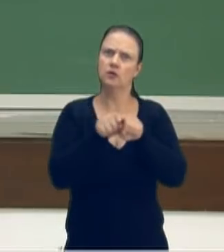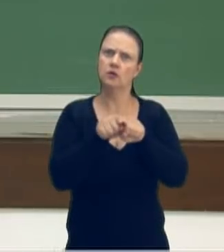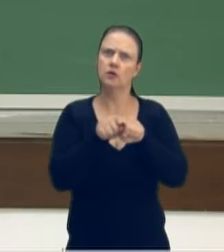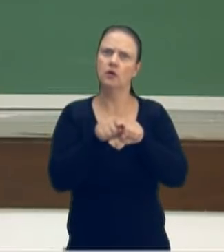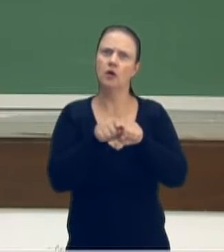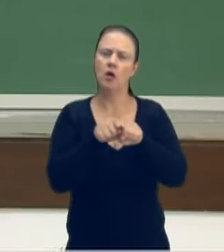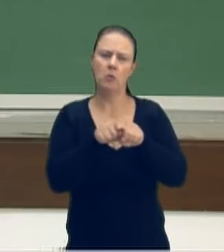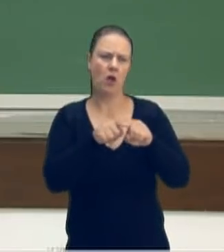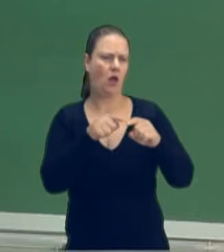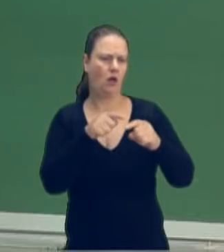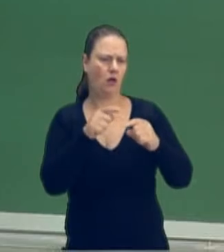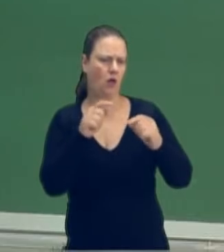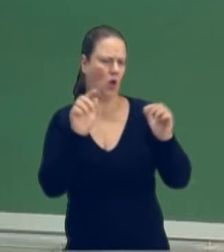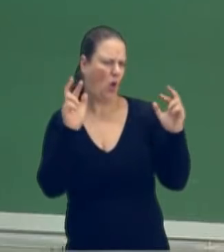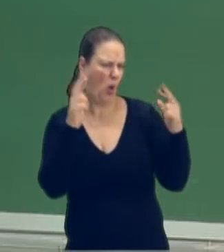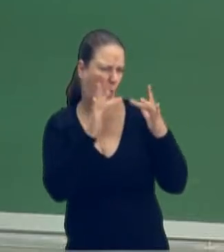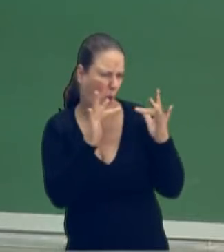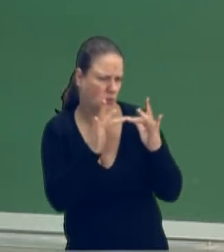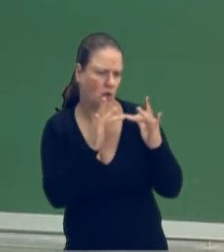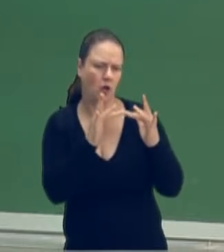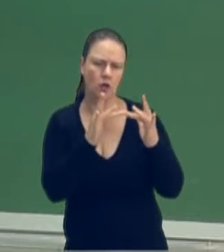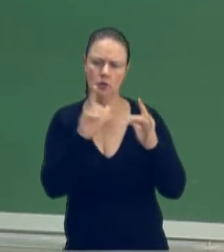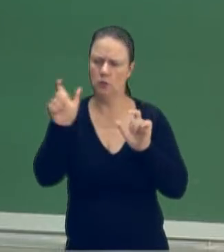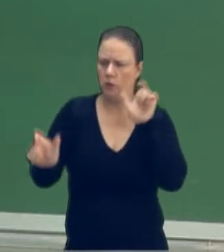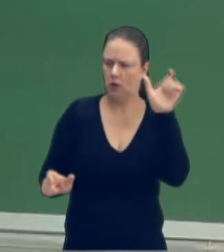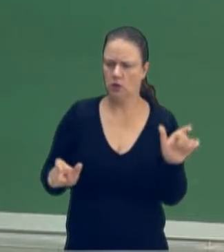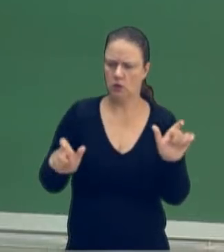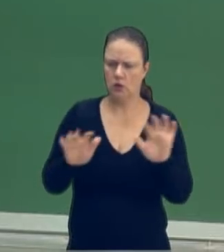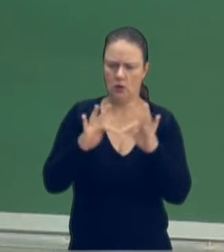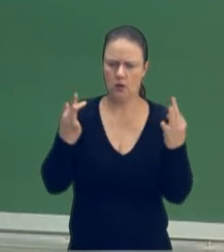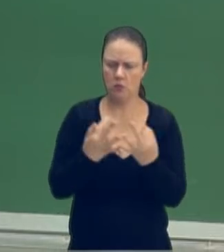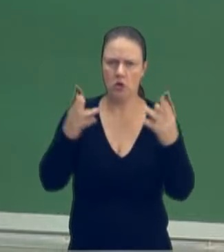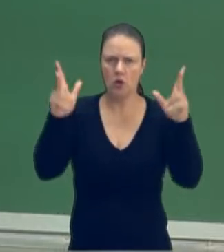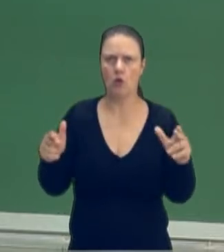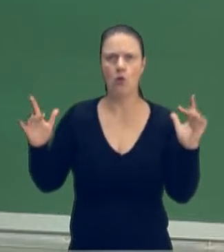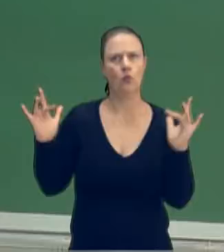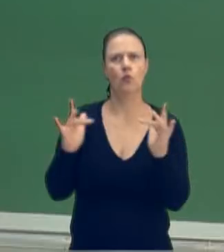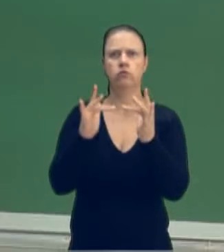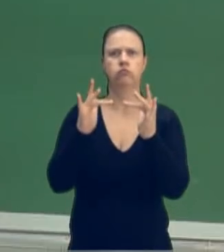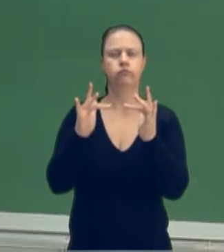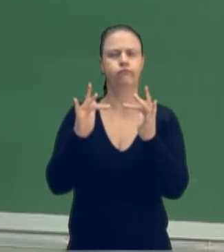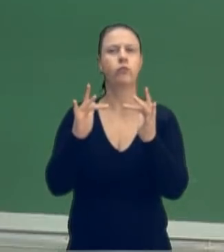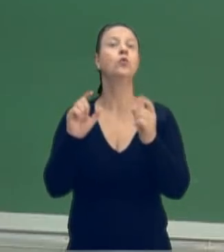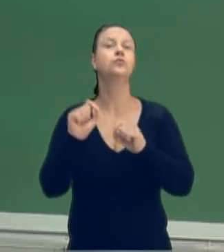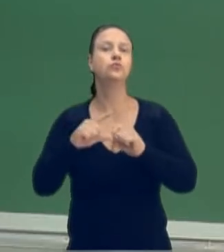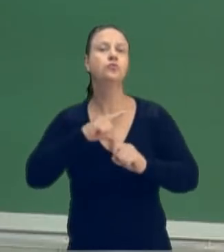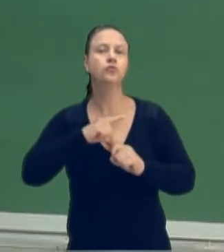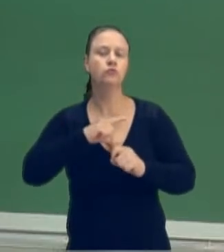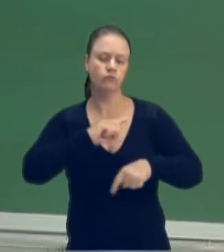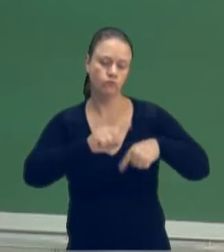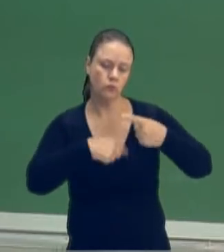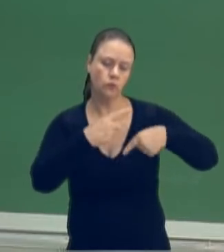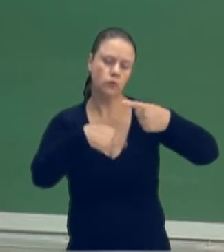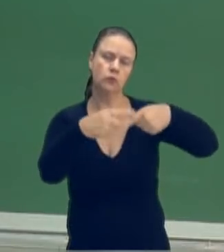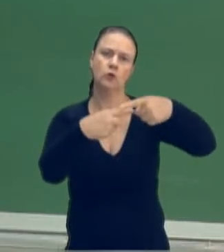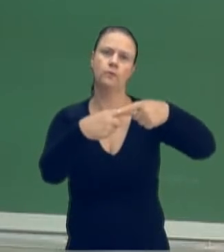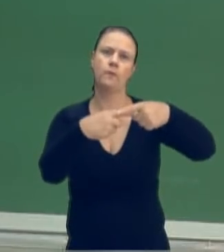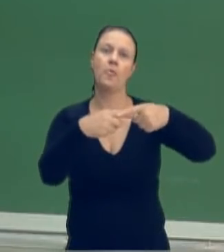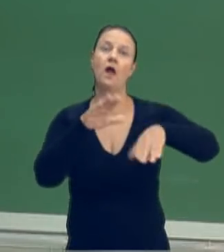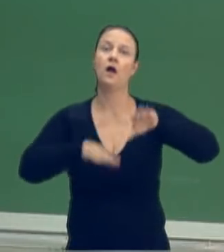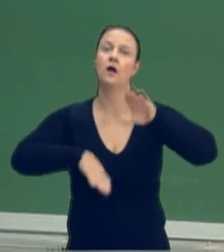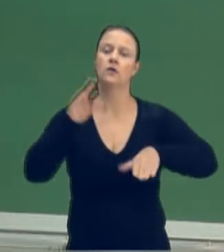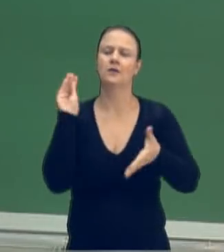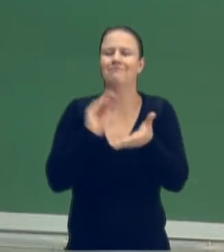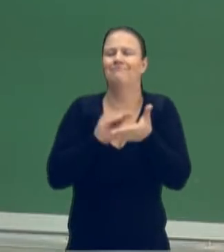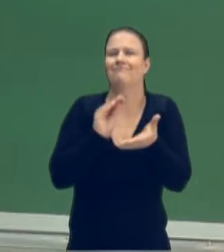causa disso, várias vezes, uma ideia aí de 3, 4 gerações, faltavam faraós